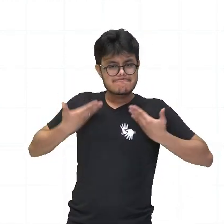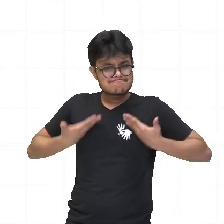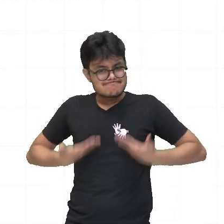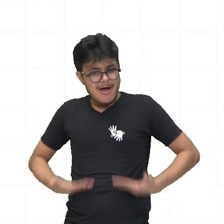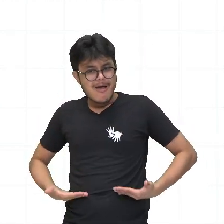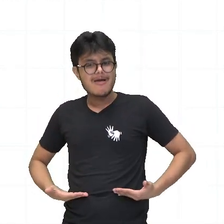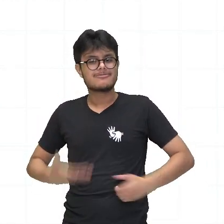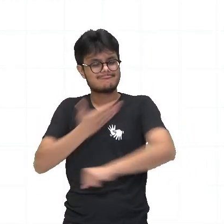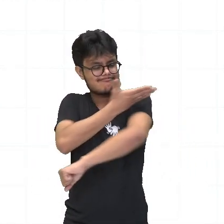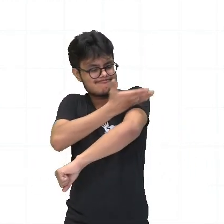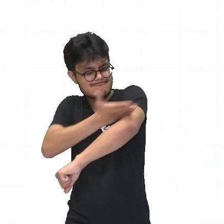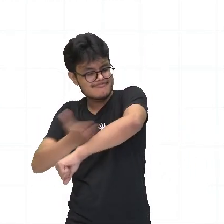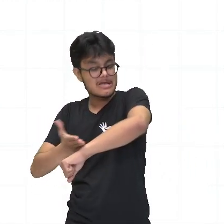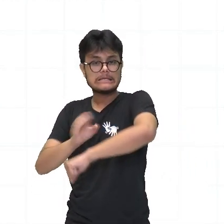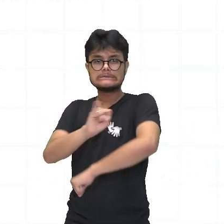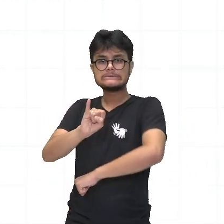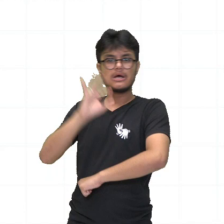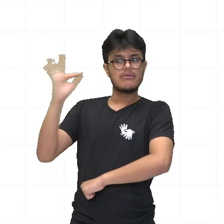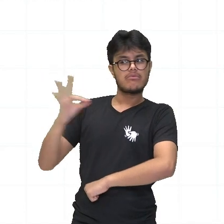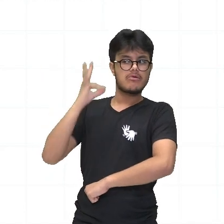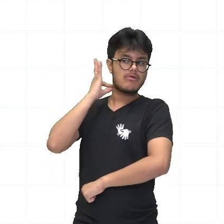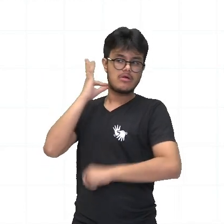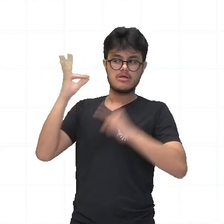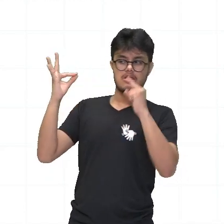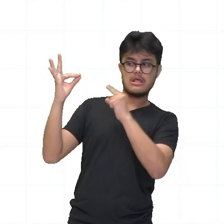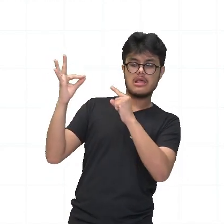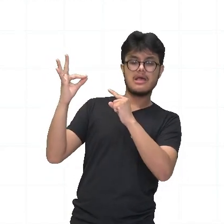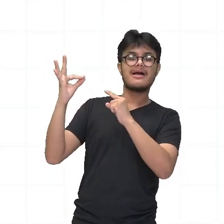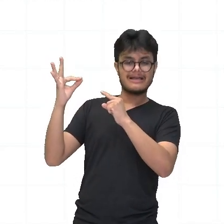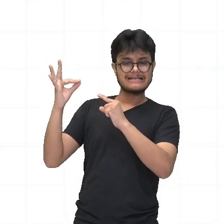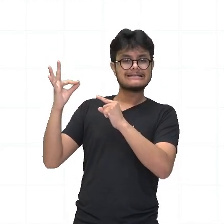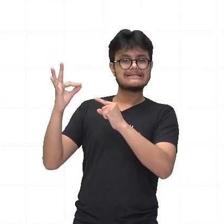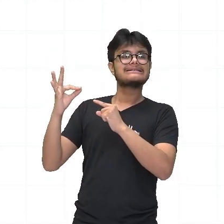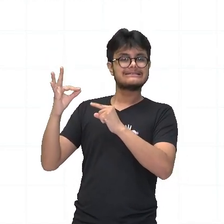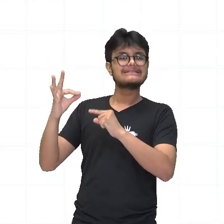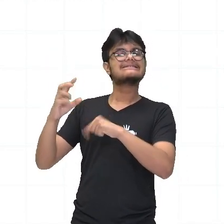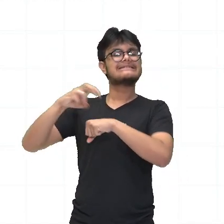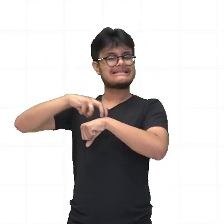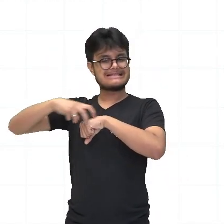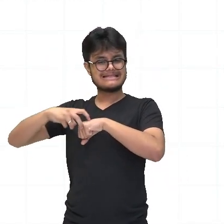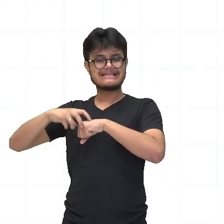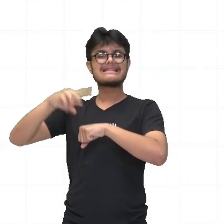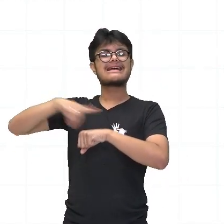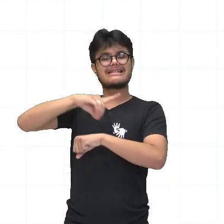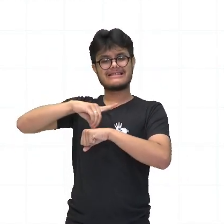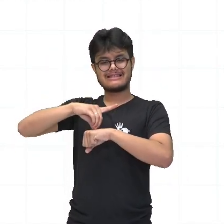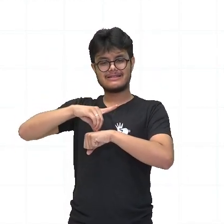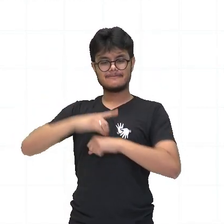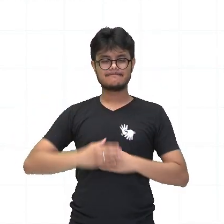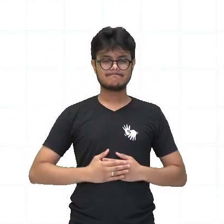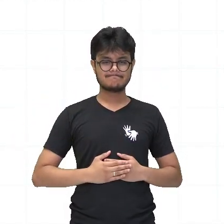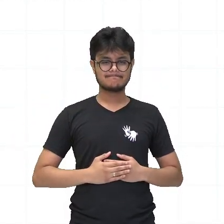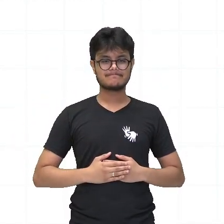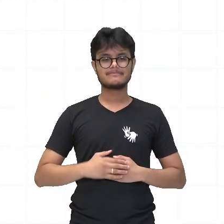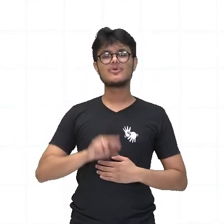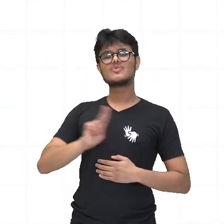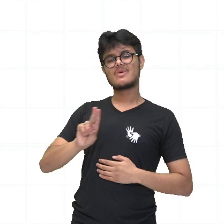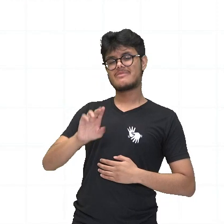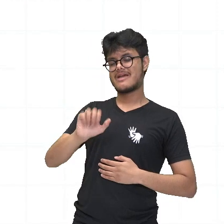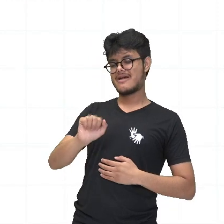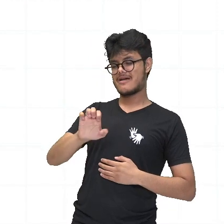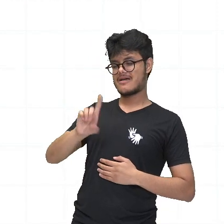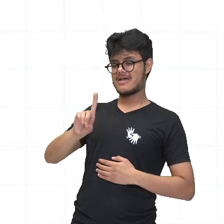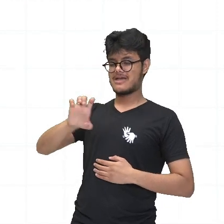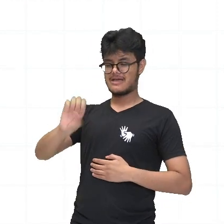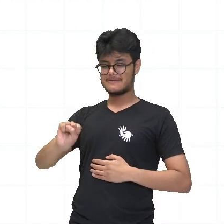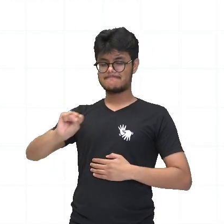mosquitinho aí preto com as listras brancas, a gente já sabe que ele é um mosquito desse gênero Aedes aegypti,